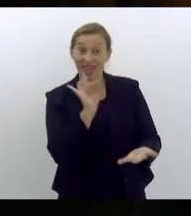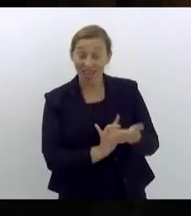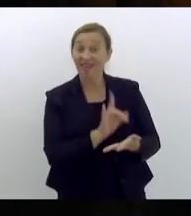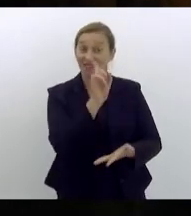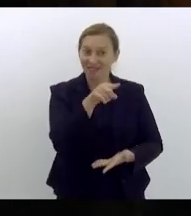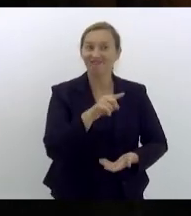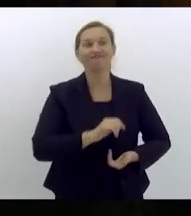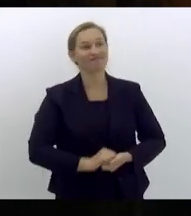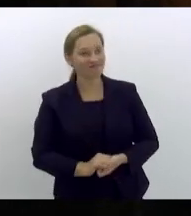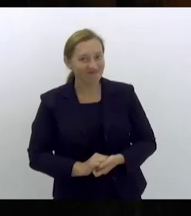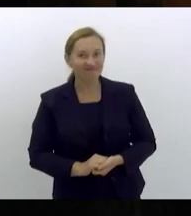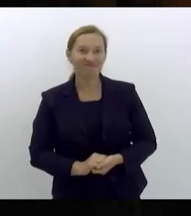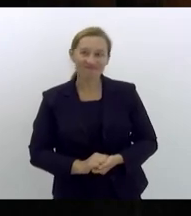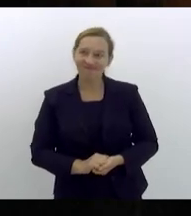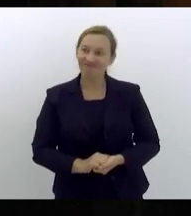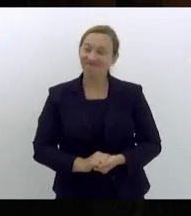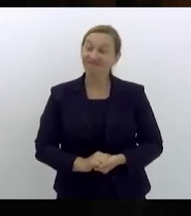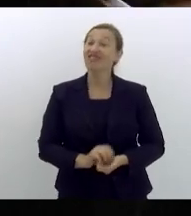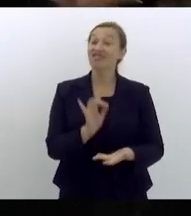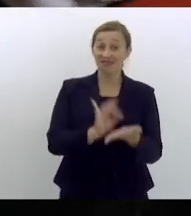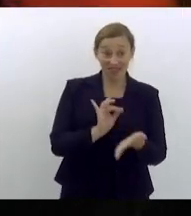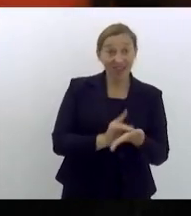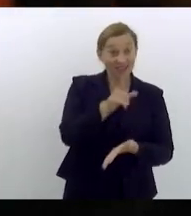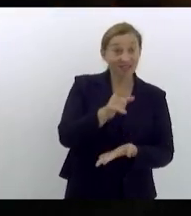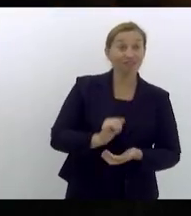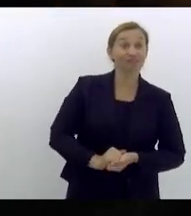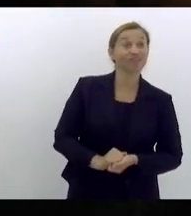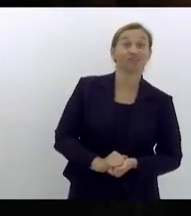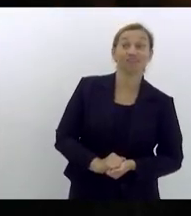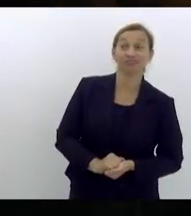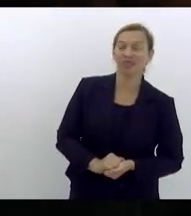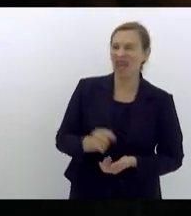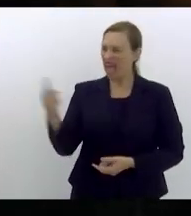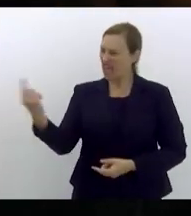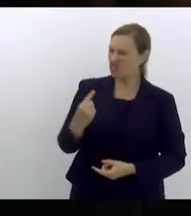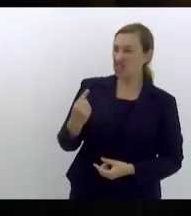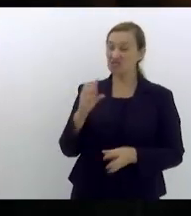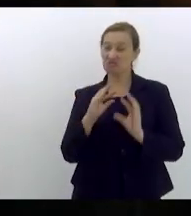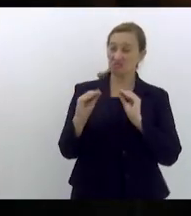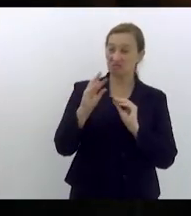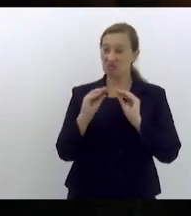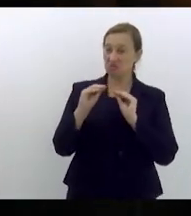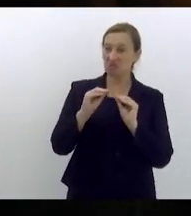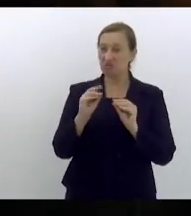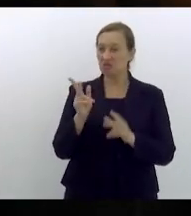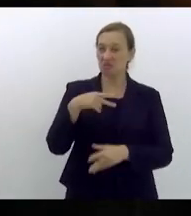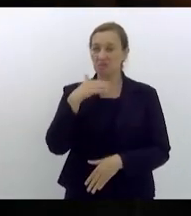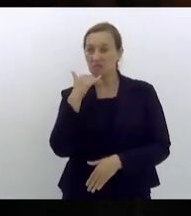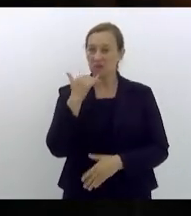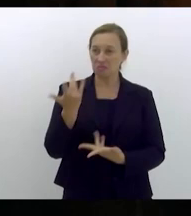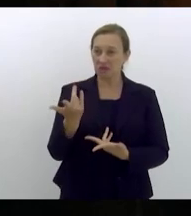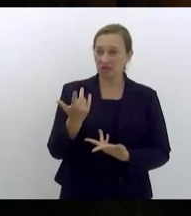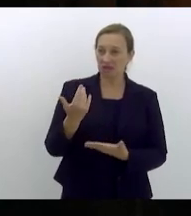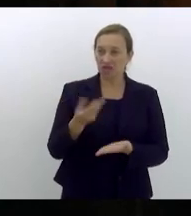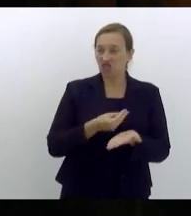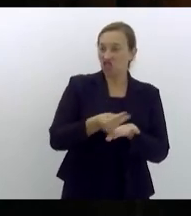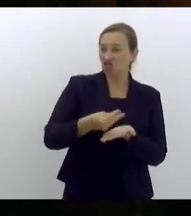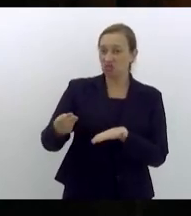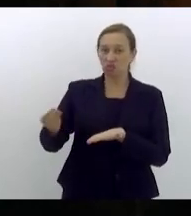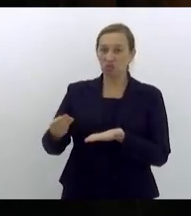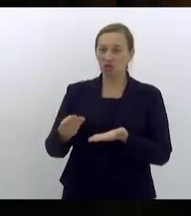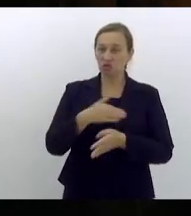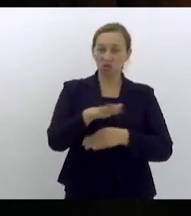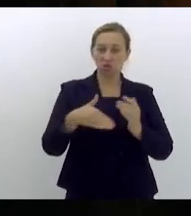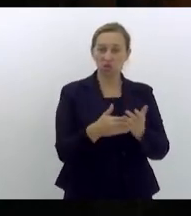verdade Essa é a verdade aí vem com esse papo tá lá distribuindo cargo